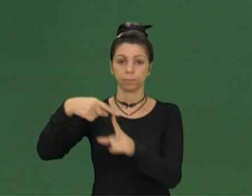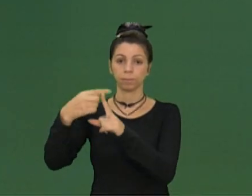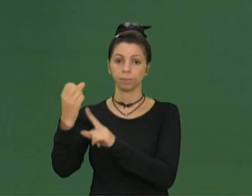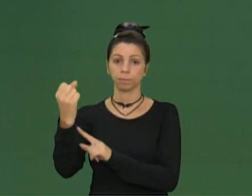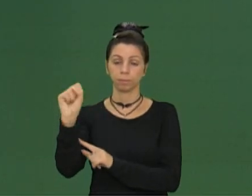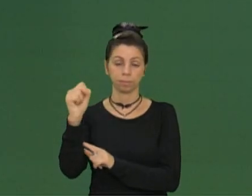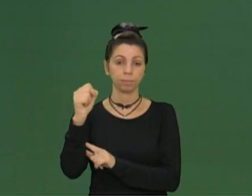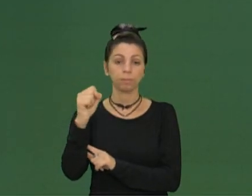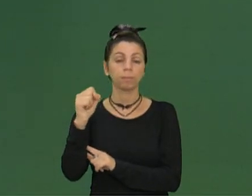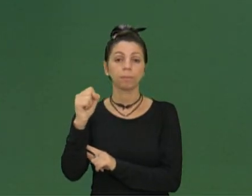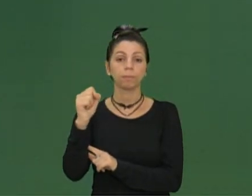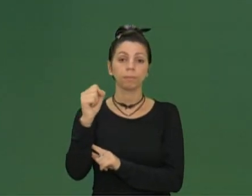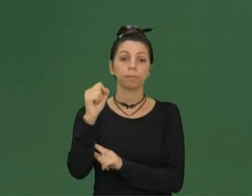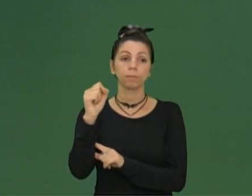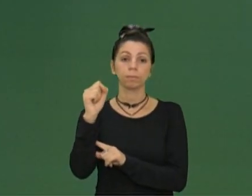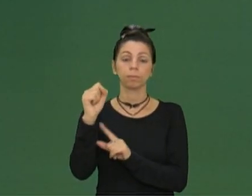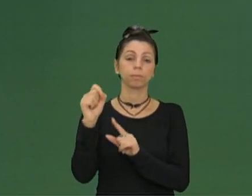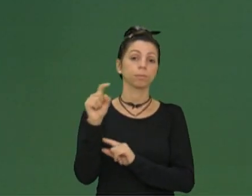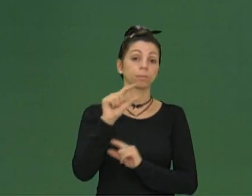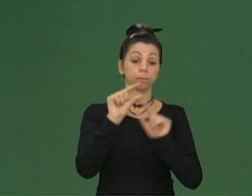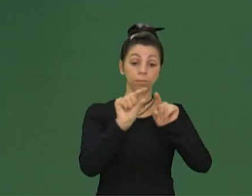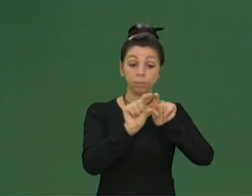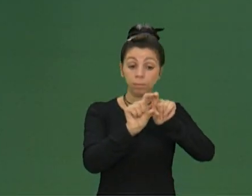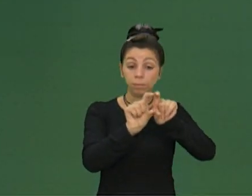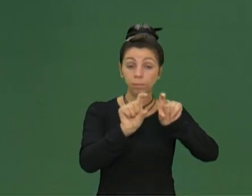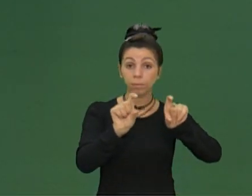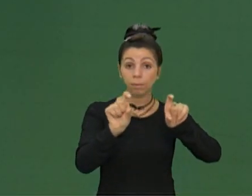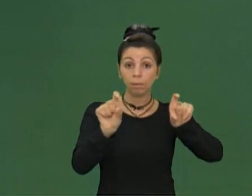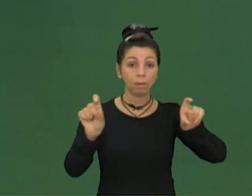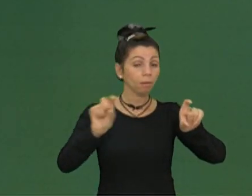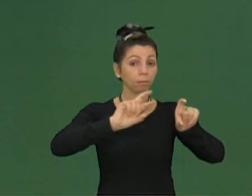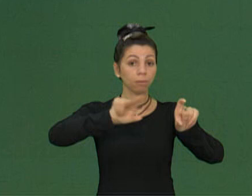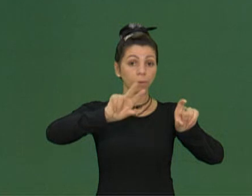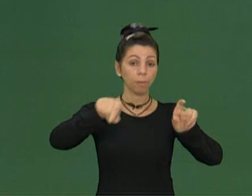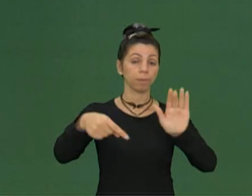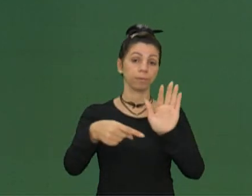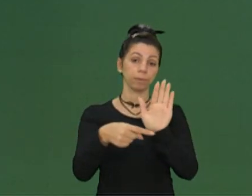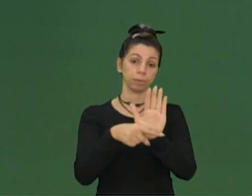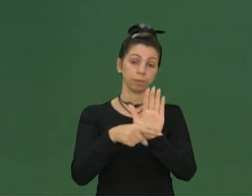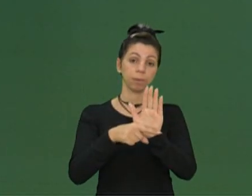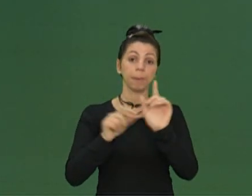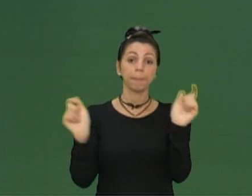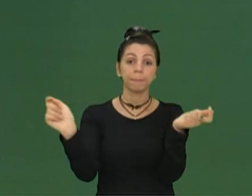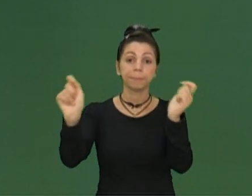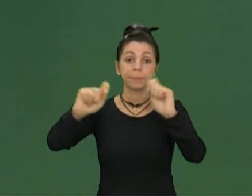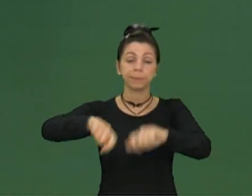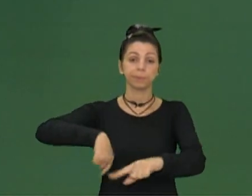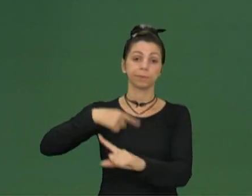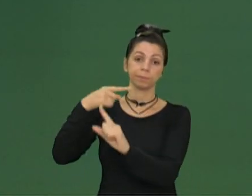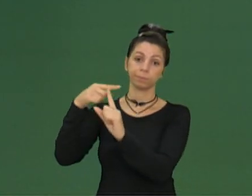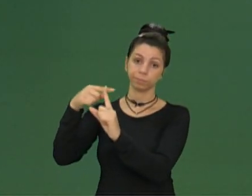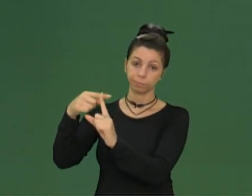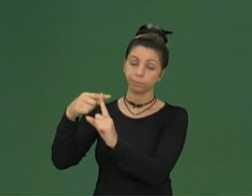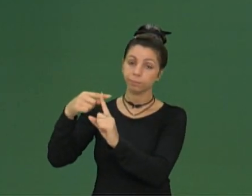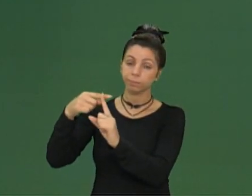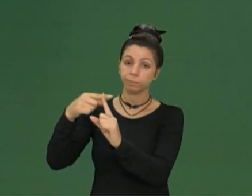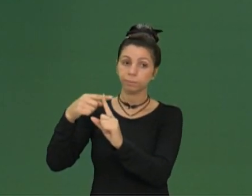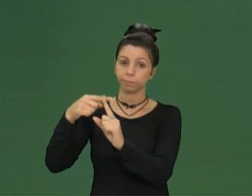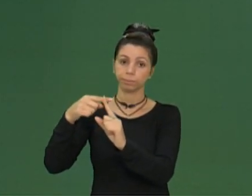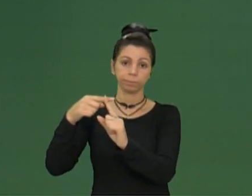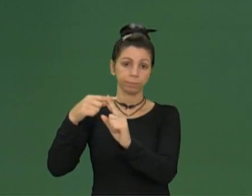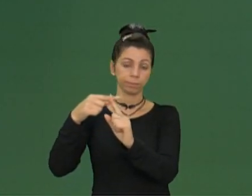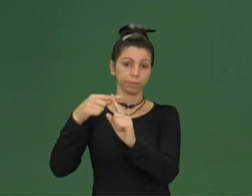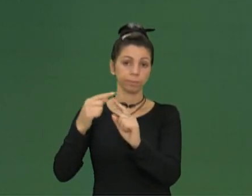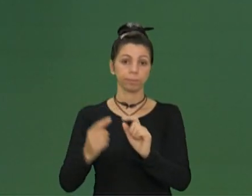Já verificamos isso também, que ele não fica negativo, né? Ele tem que ser o quê? Positivo, que é o